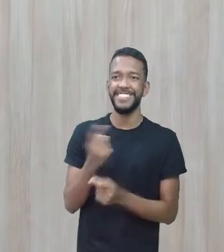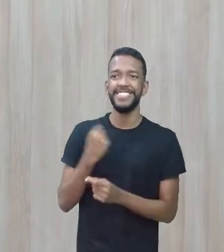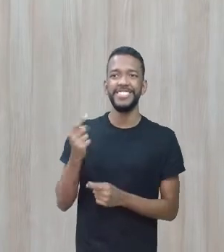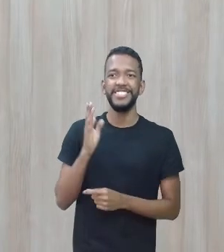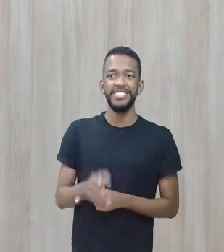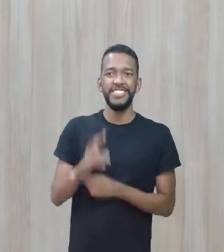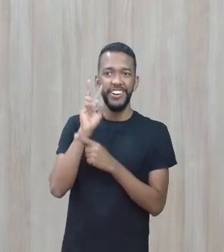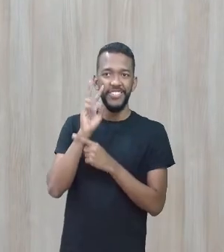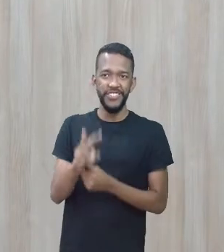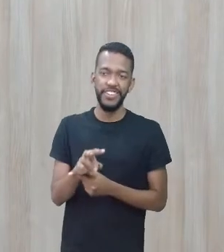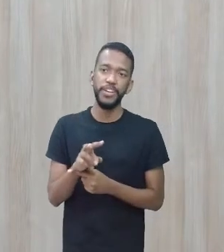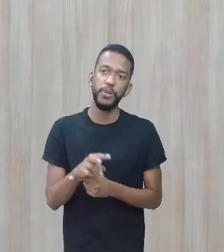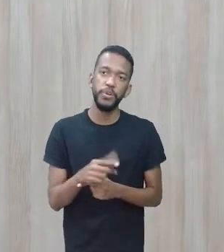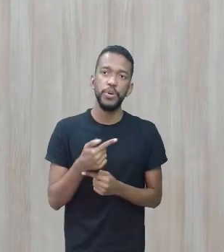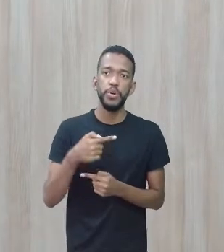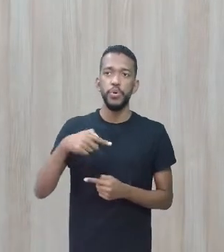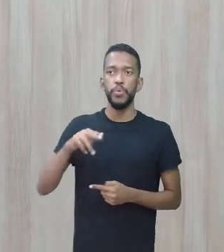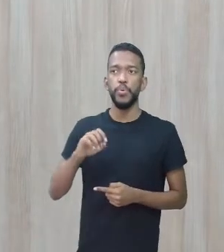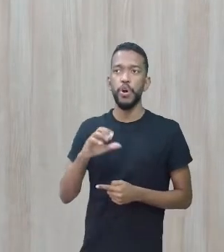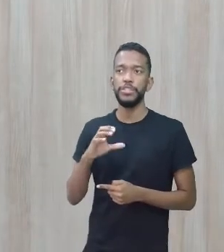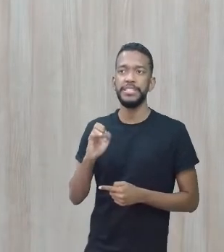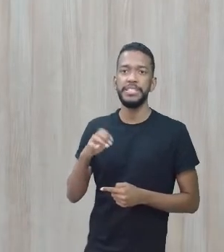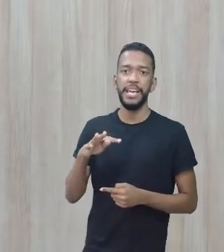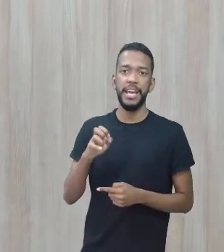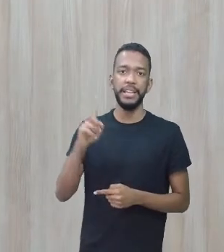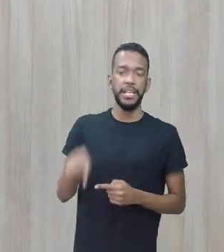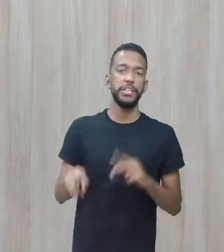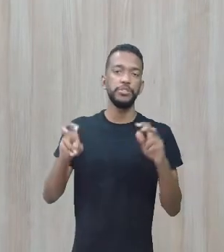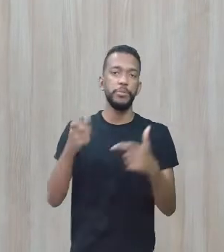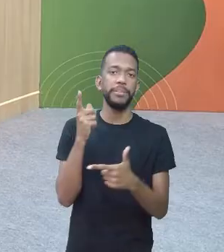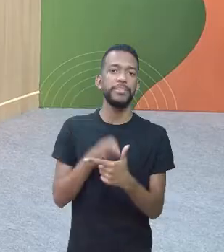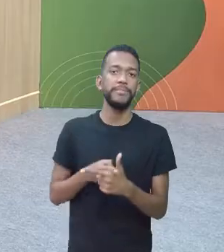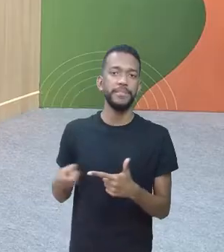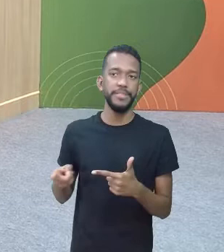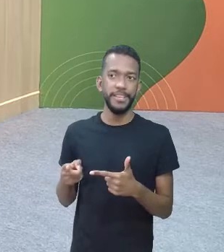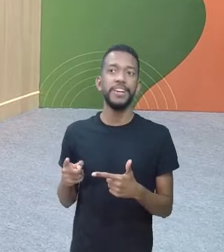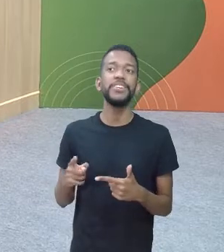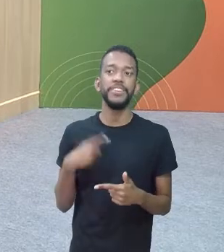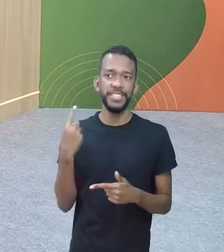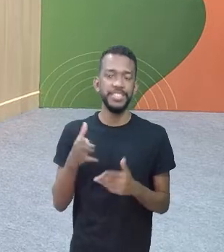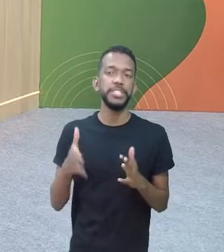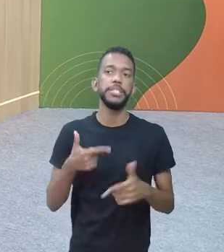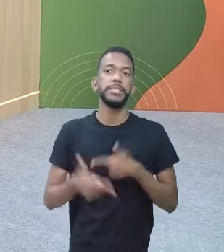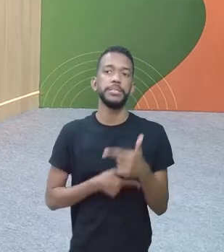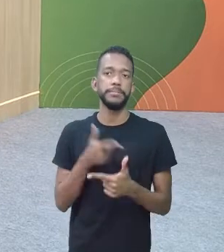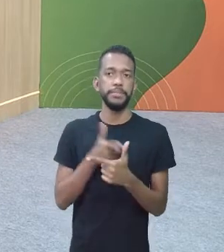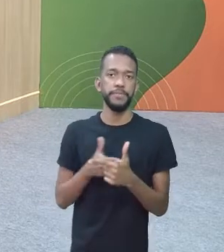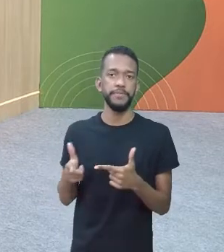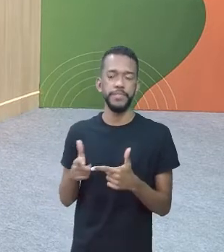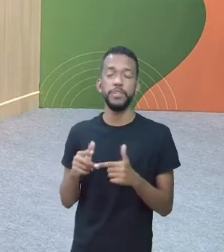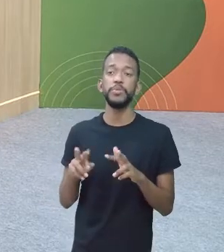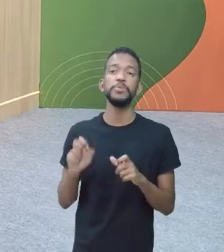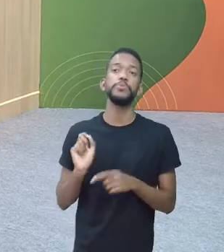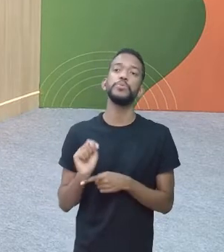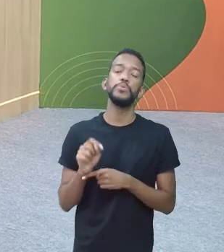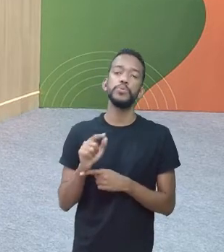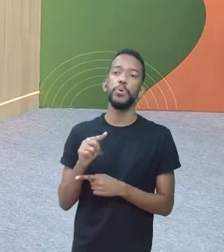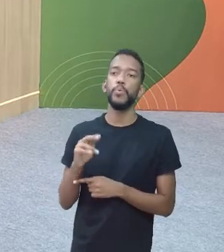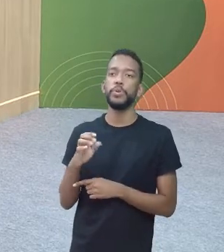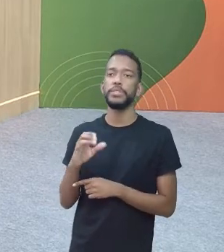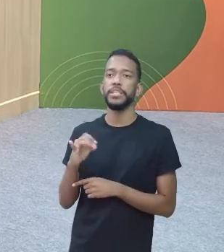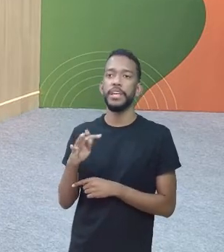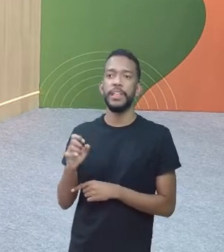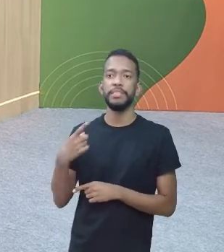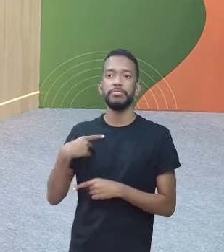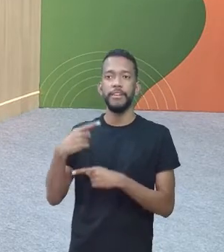que quociente é o mesmo nome utilizado para divisão, né? Então, a operação de divisão também é chamado do quociente entre